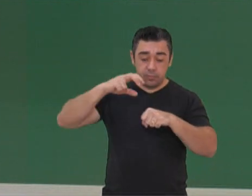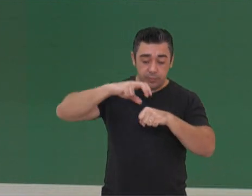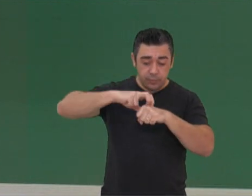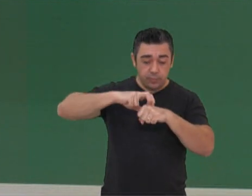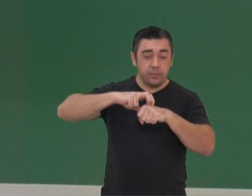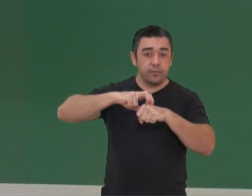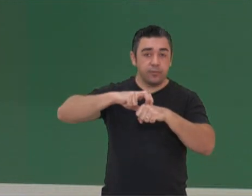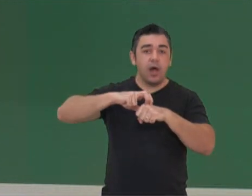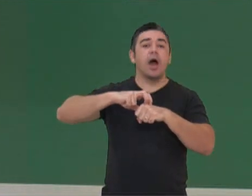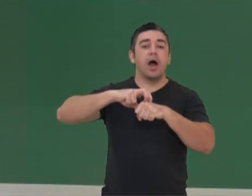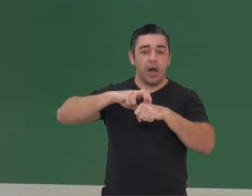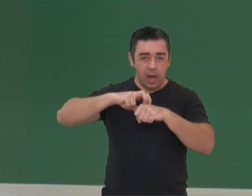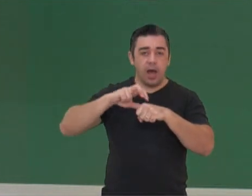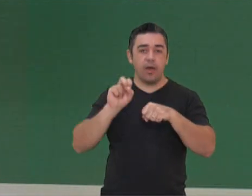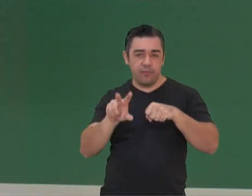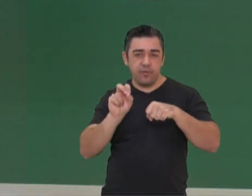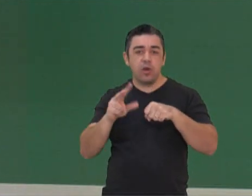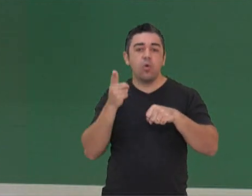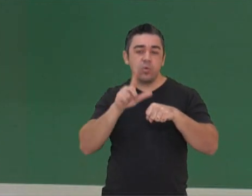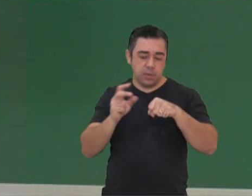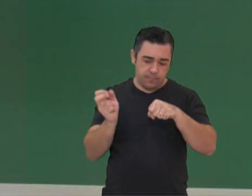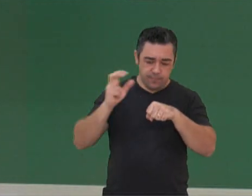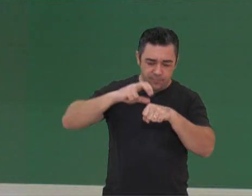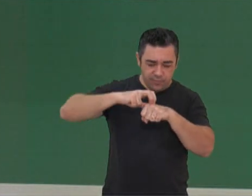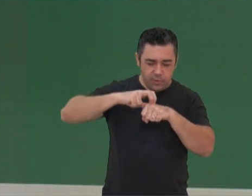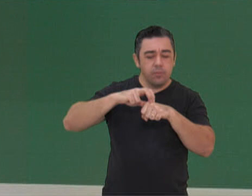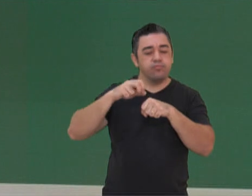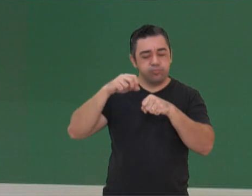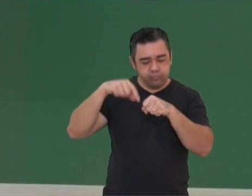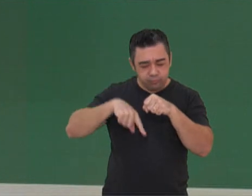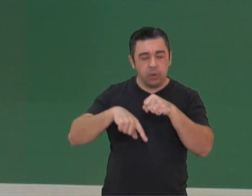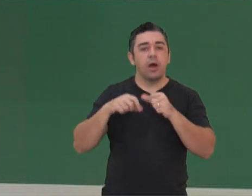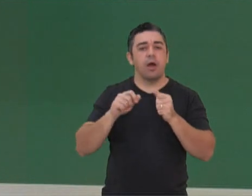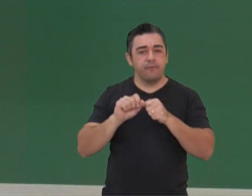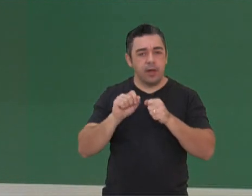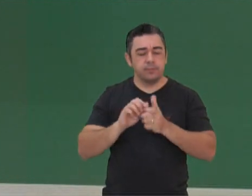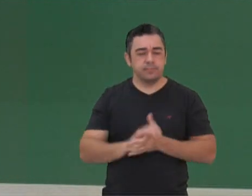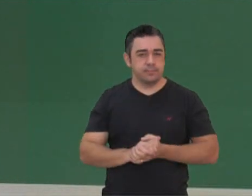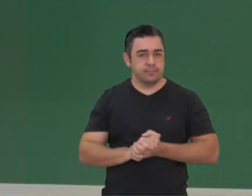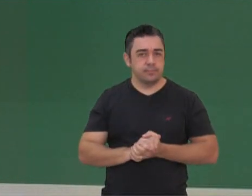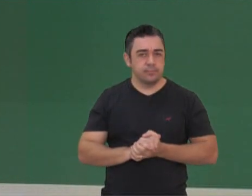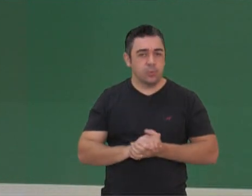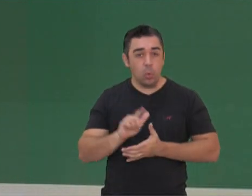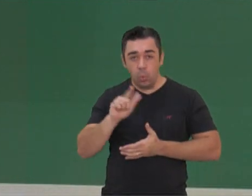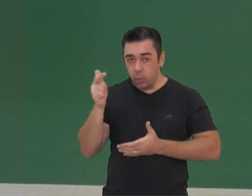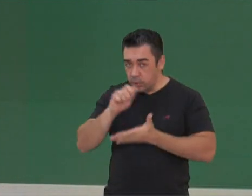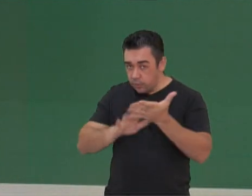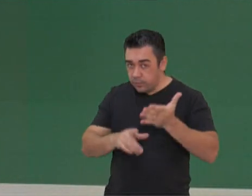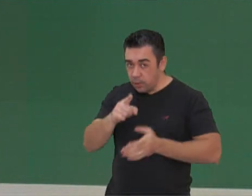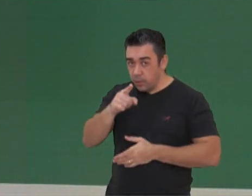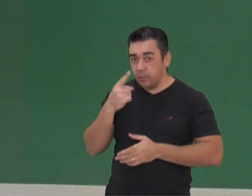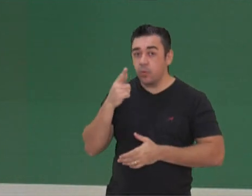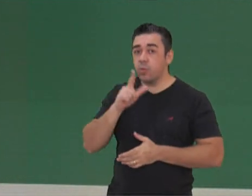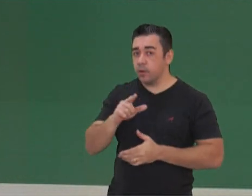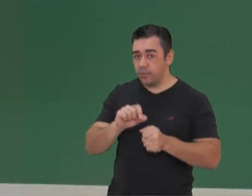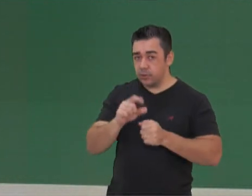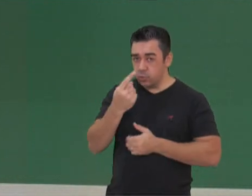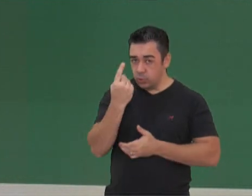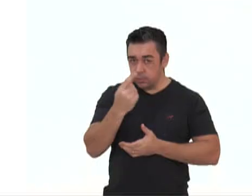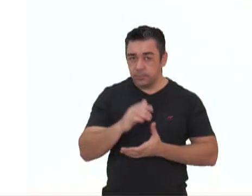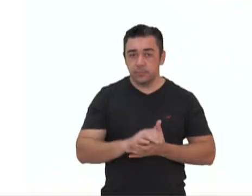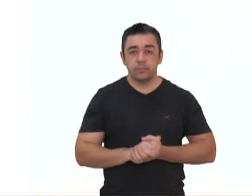célula hospedeira. Tá? Então, essas são as características dos vírus, bem importante. Mais um exercício, então. Vamos ver se vocês conseguem fazer